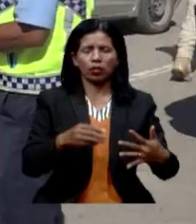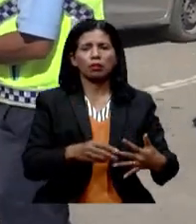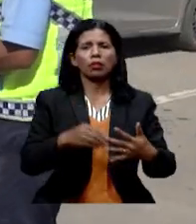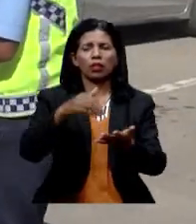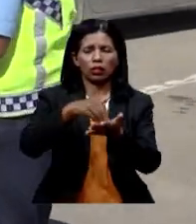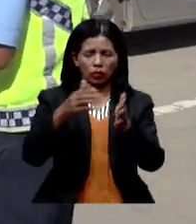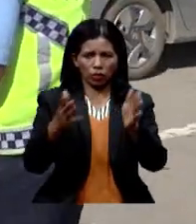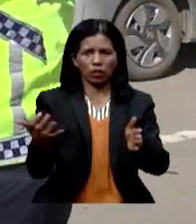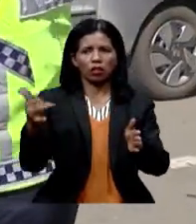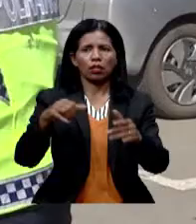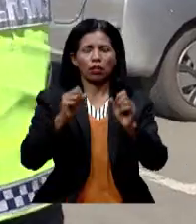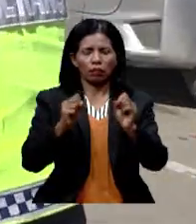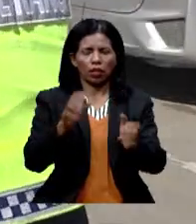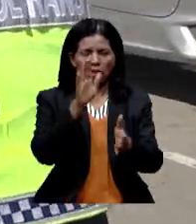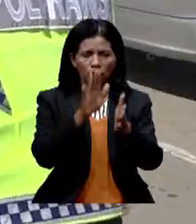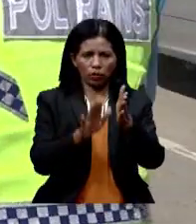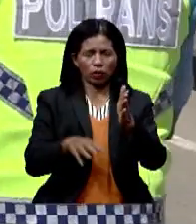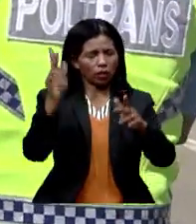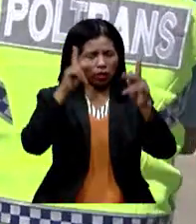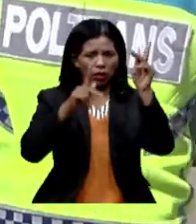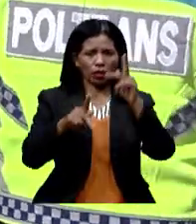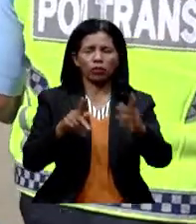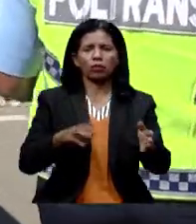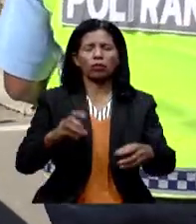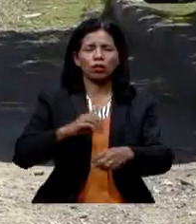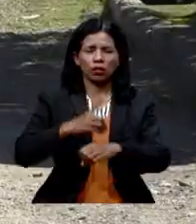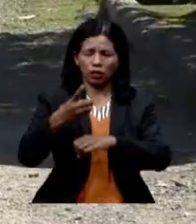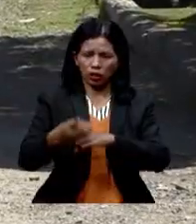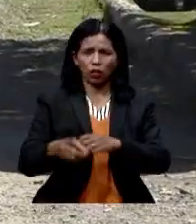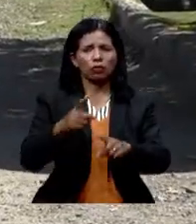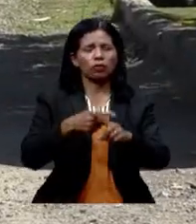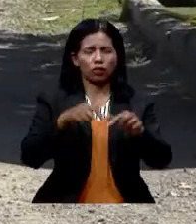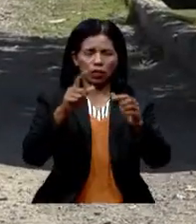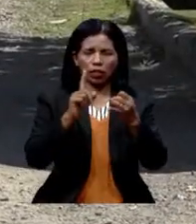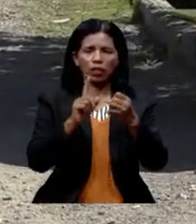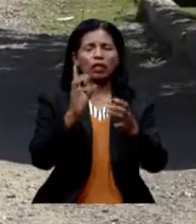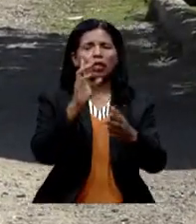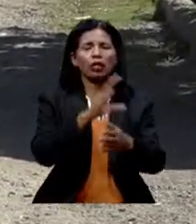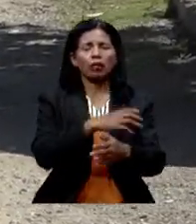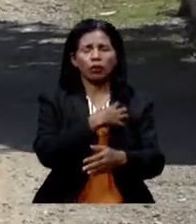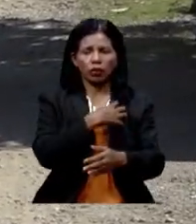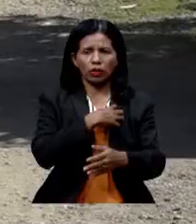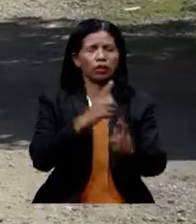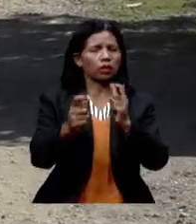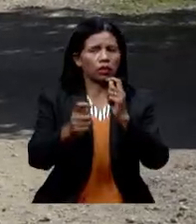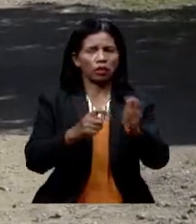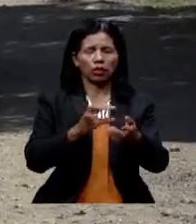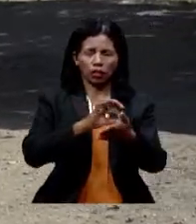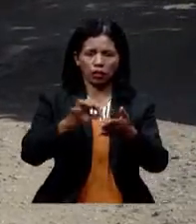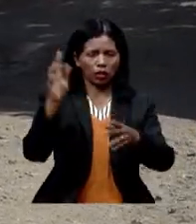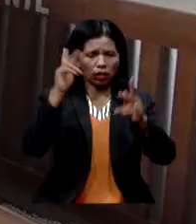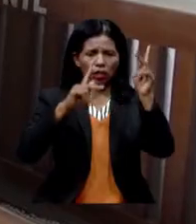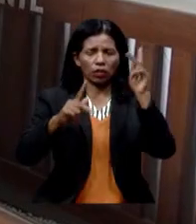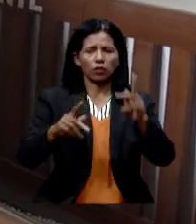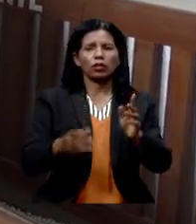estudante Sira, nune bele reduz caso acidente, tamba durante fulangnen e kusne, Polícia Trânsito resista caso